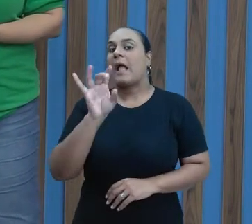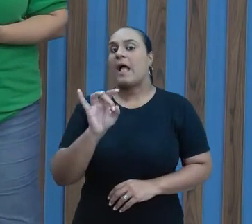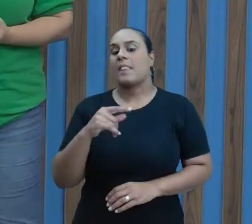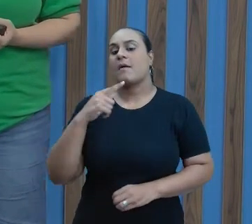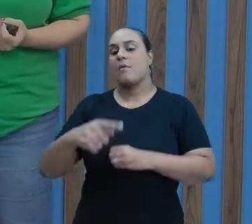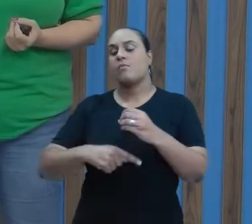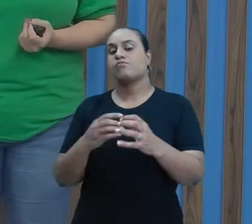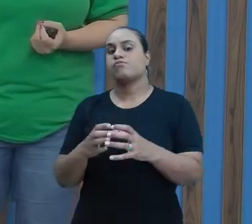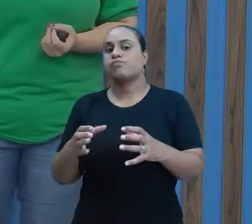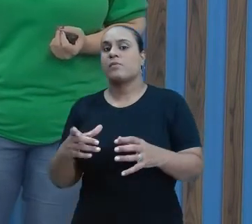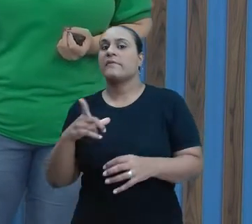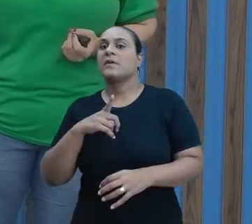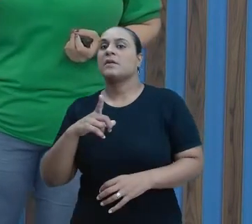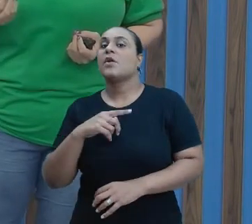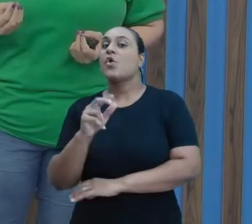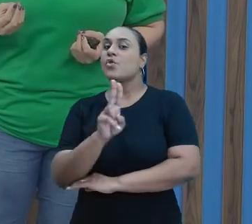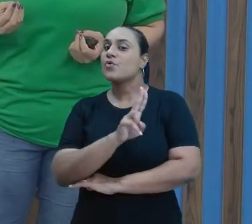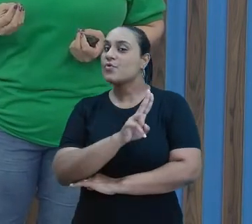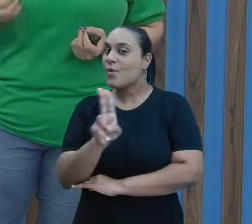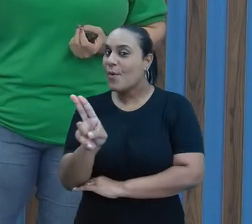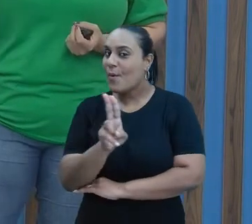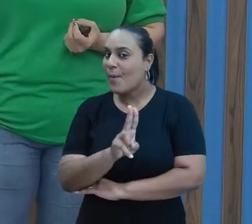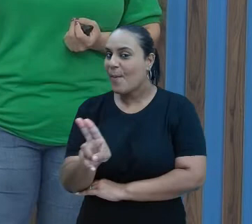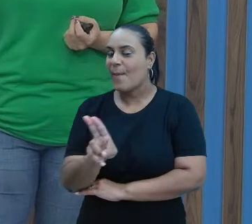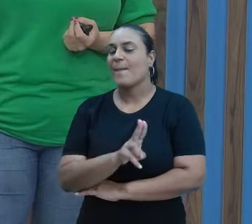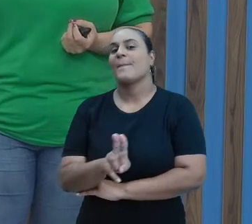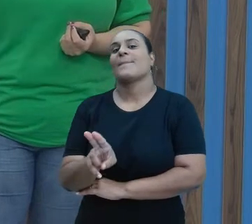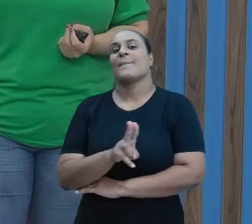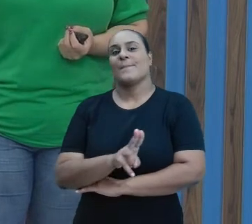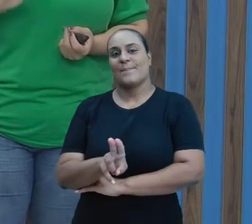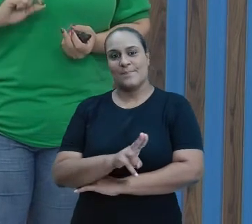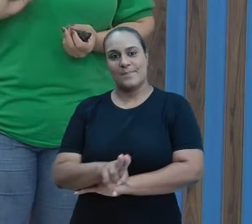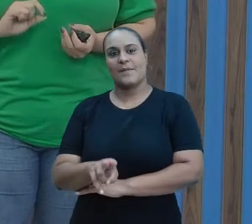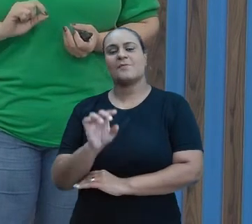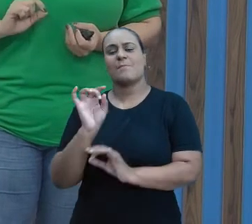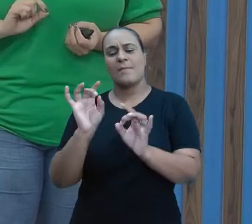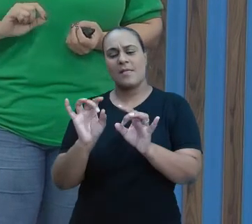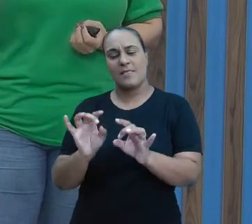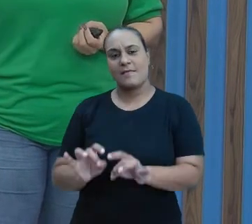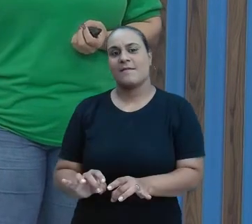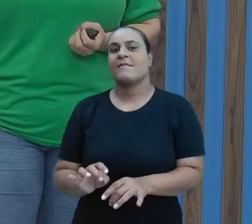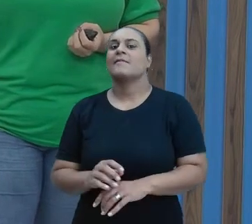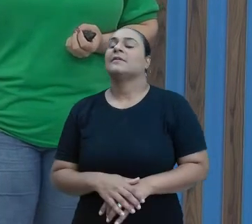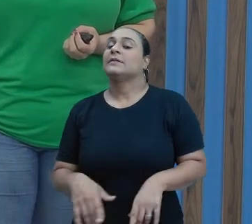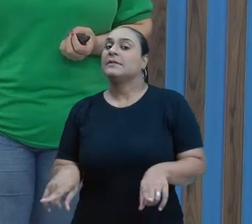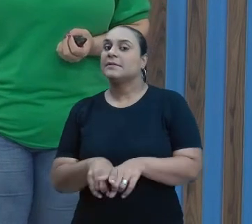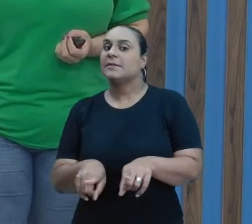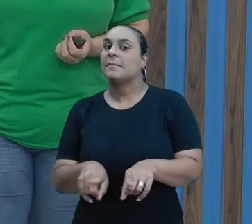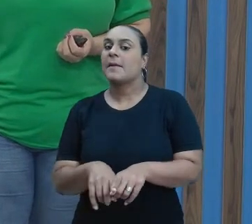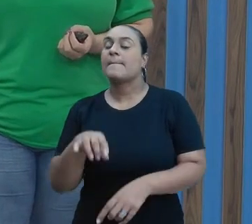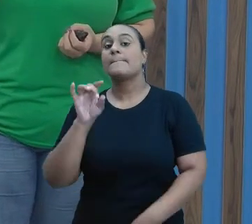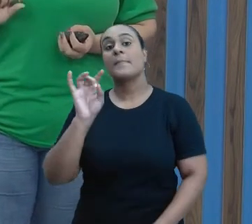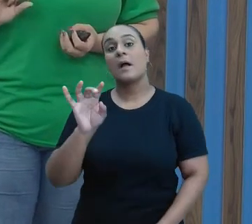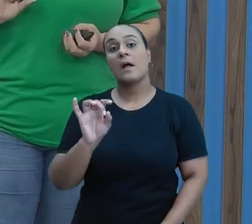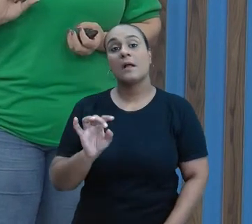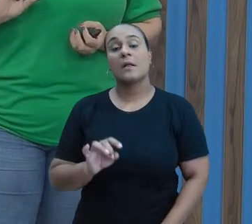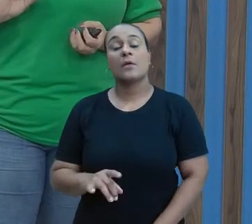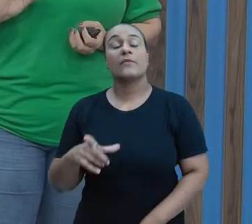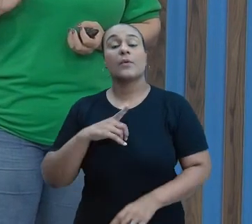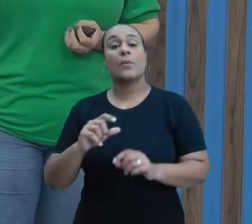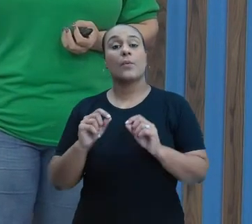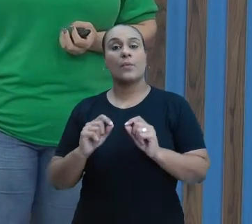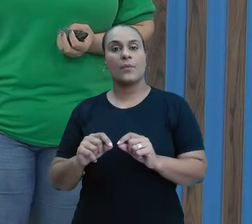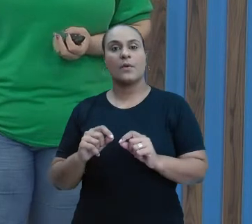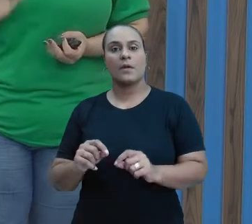vai receber um nome, né? Ele tem um nomezinho e também, para cada um dele, vai receber